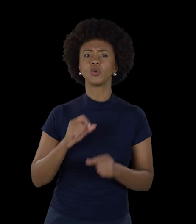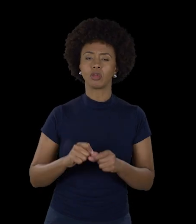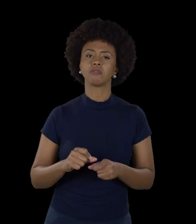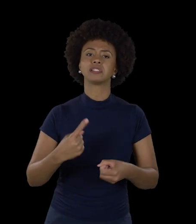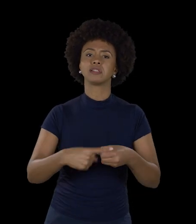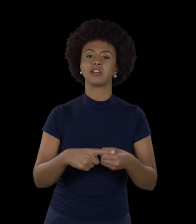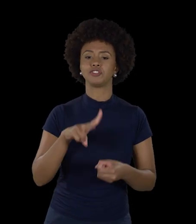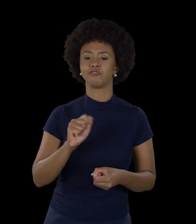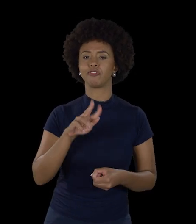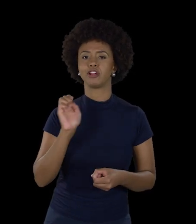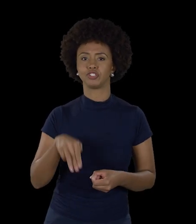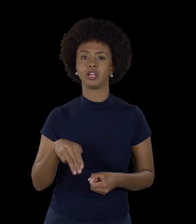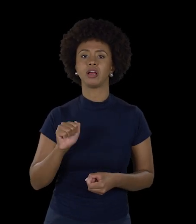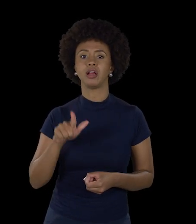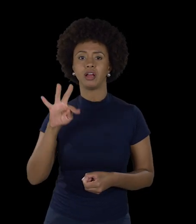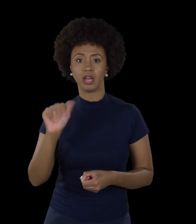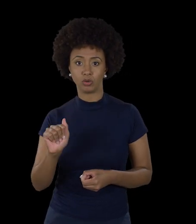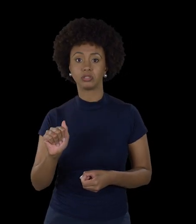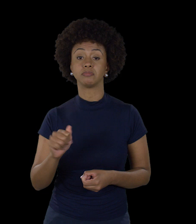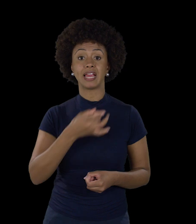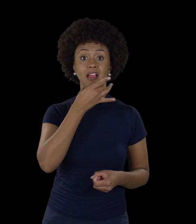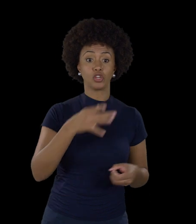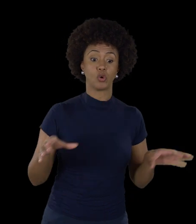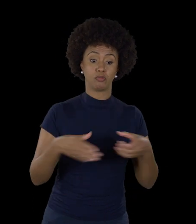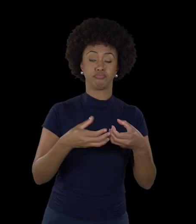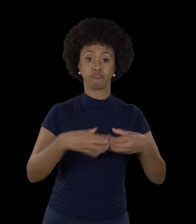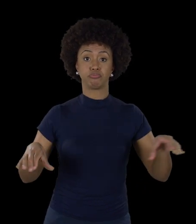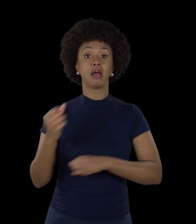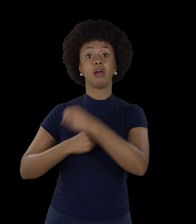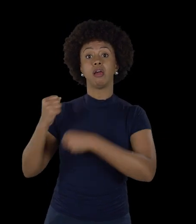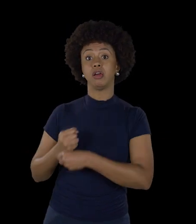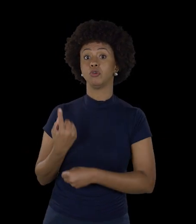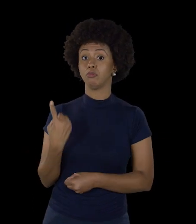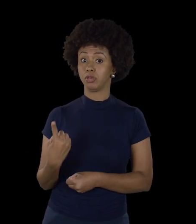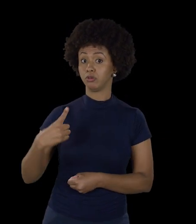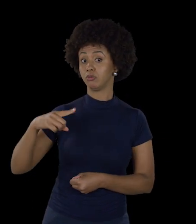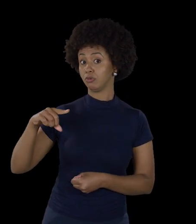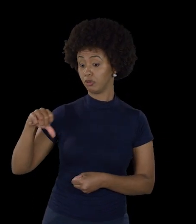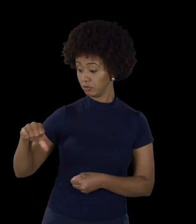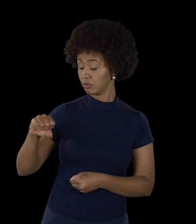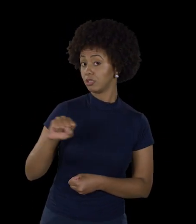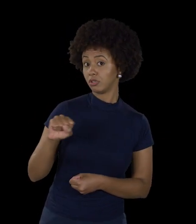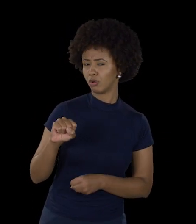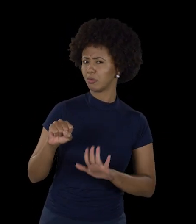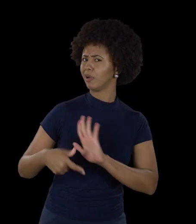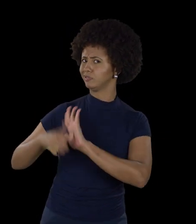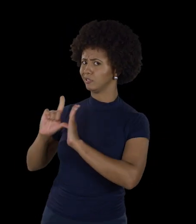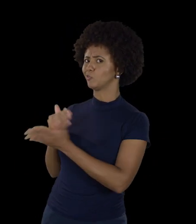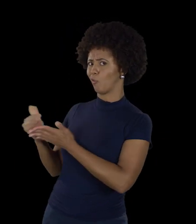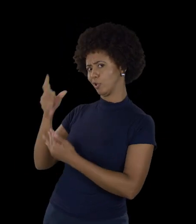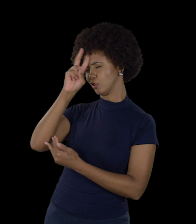Vargem Alta se emancipou de Cachoeiro do Itapemirim em 1988, mas sua história começa